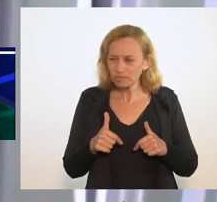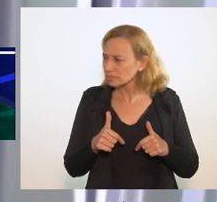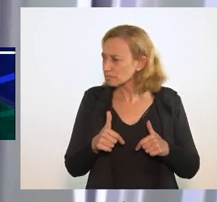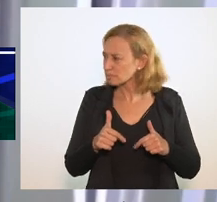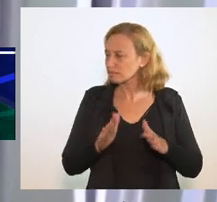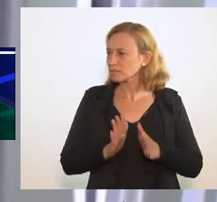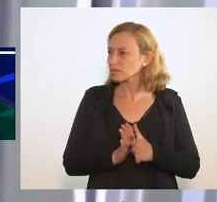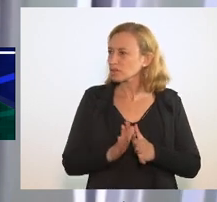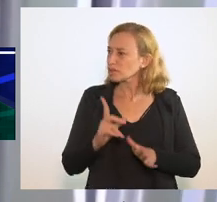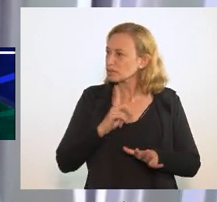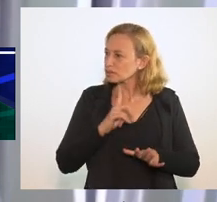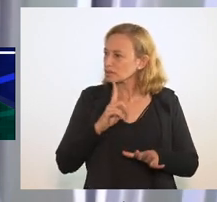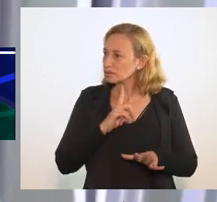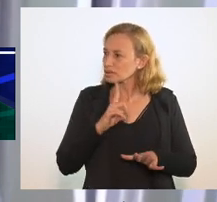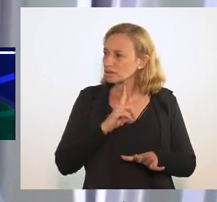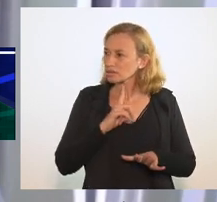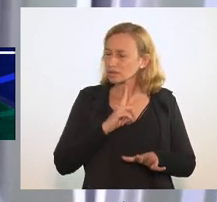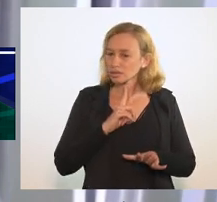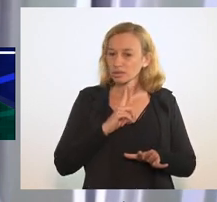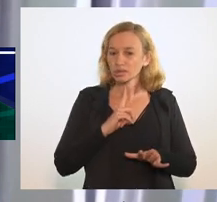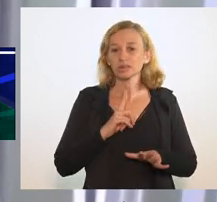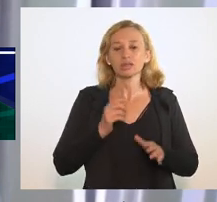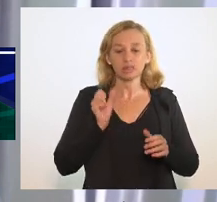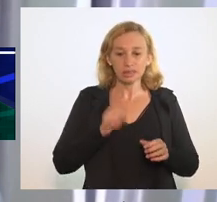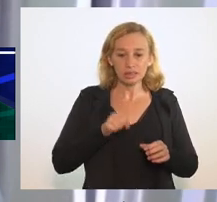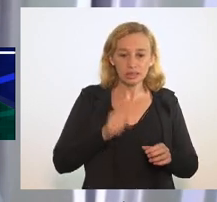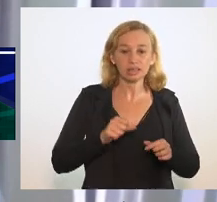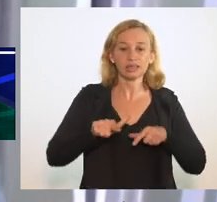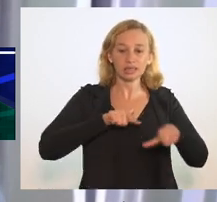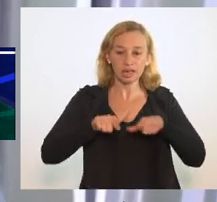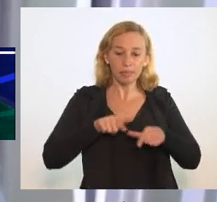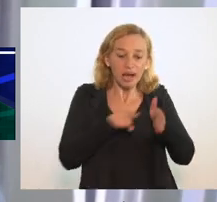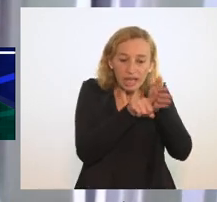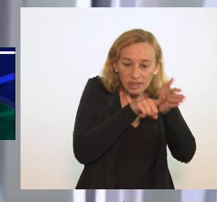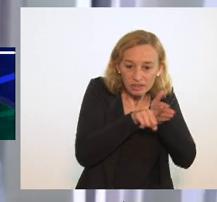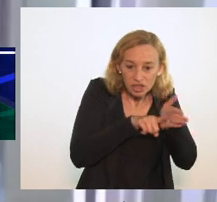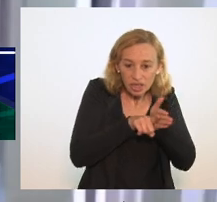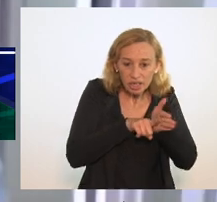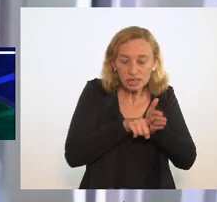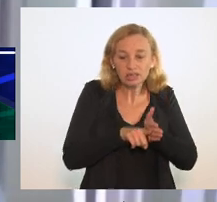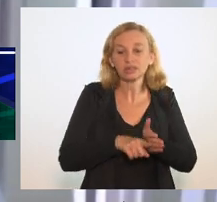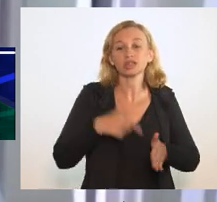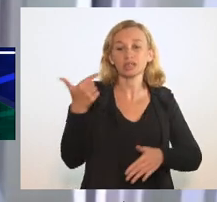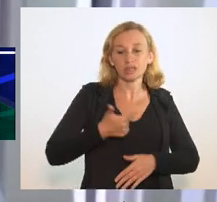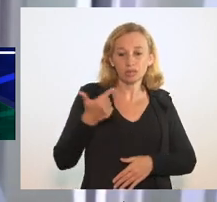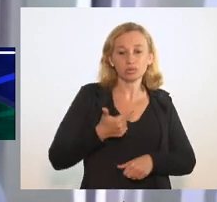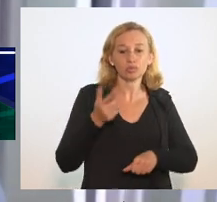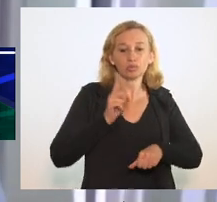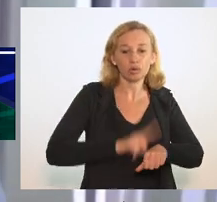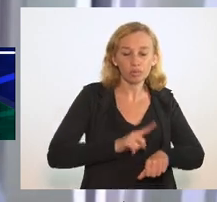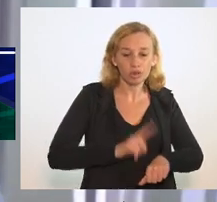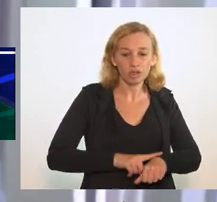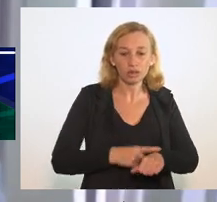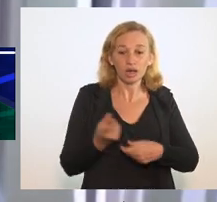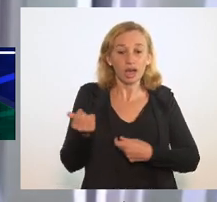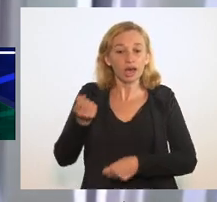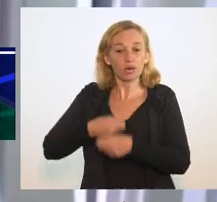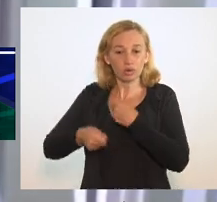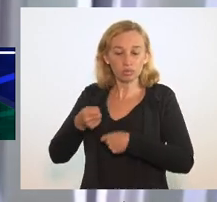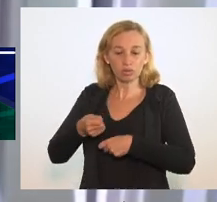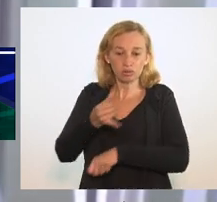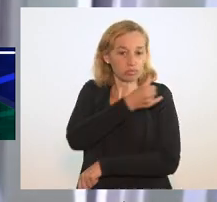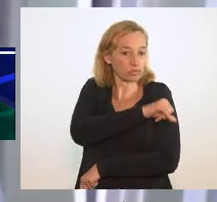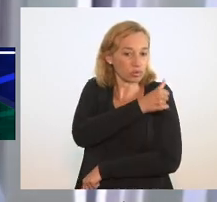nós temos mesmo que exercer o papel fiscalizador. Em segundo lugar, né, a economia do Rio de